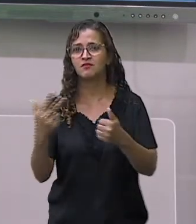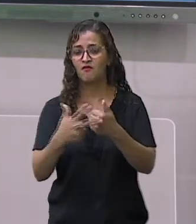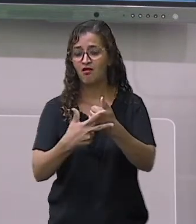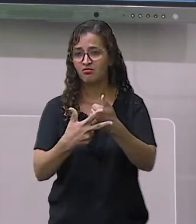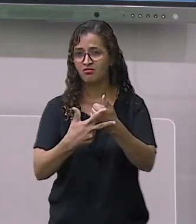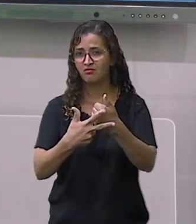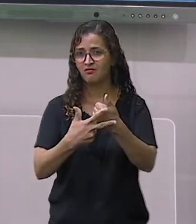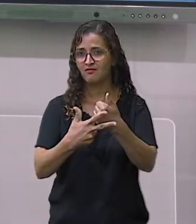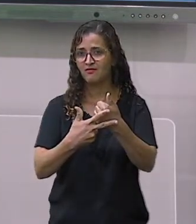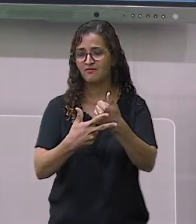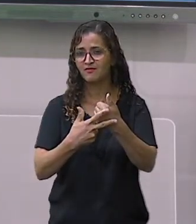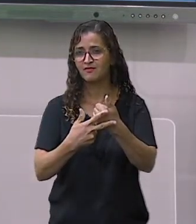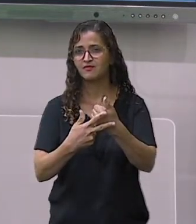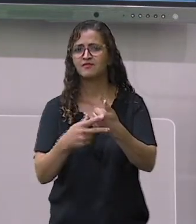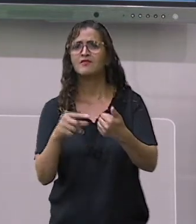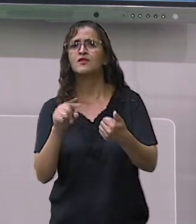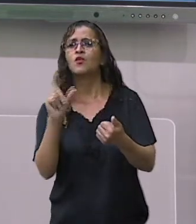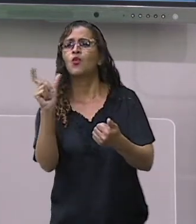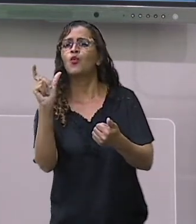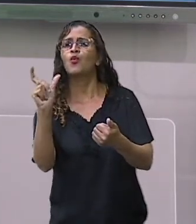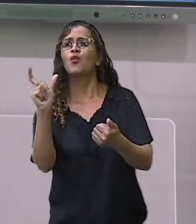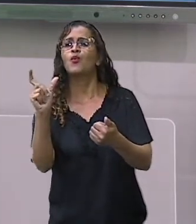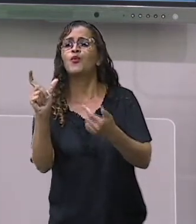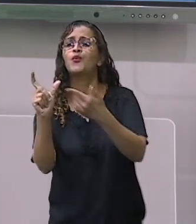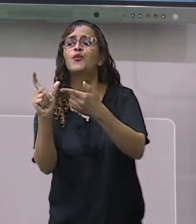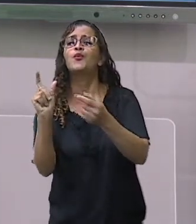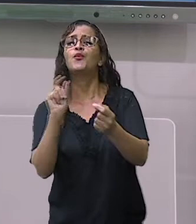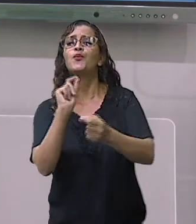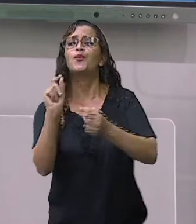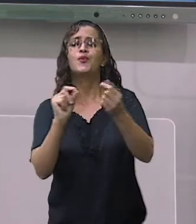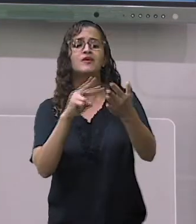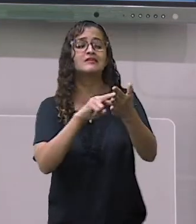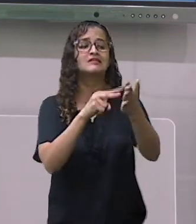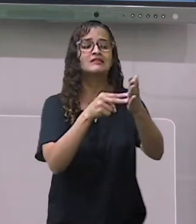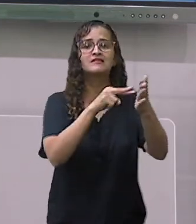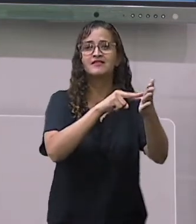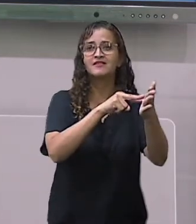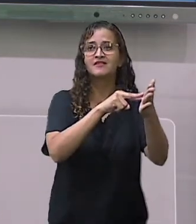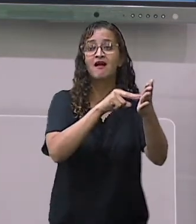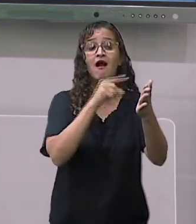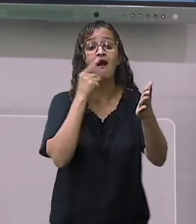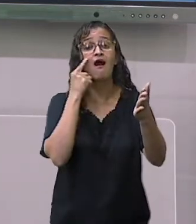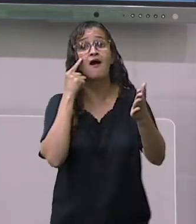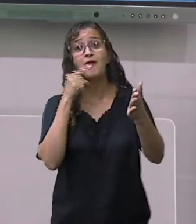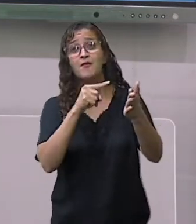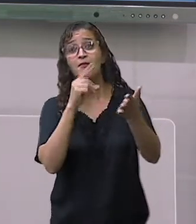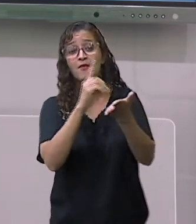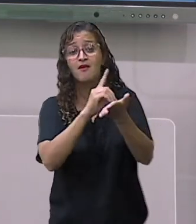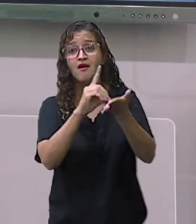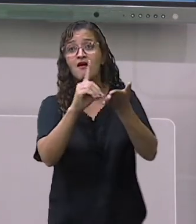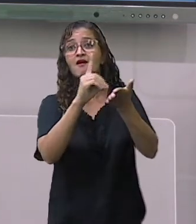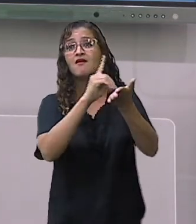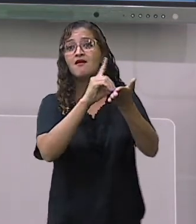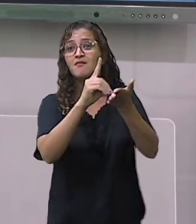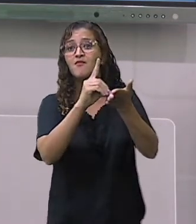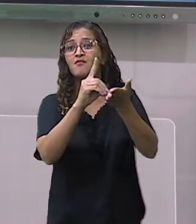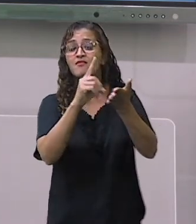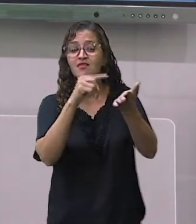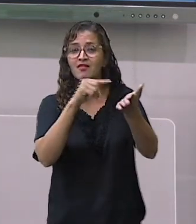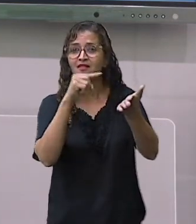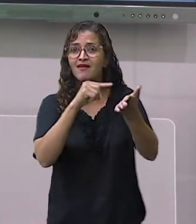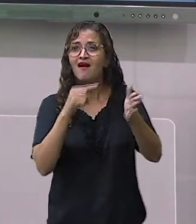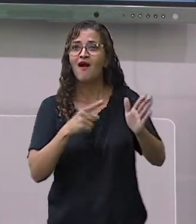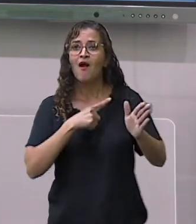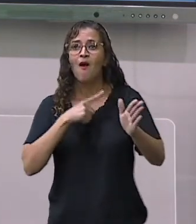significa aquela palavra. E ela vem, então, com a definição, que a gente chama de